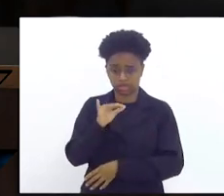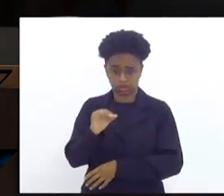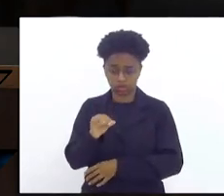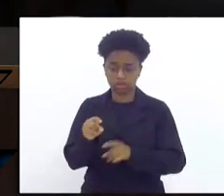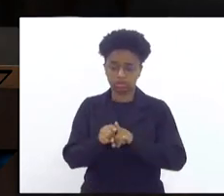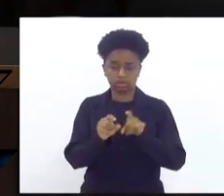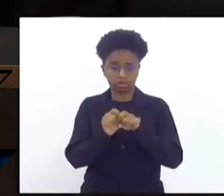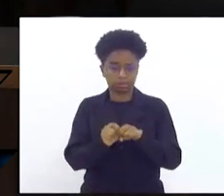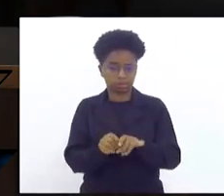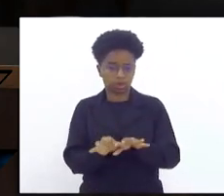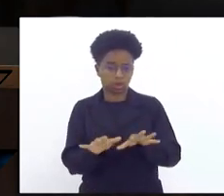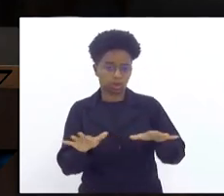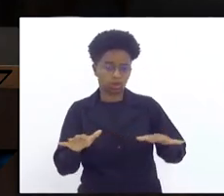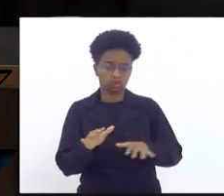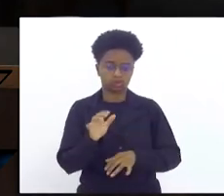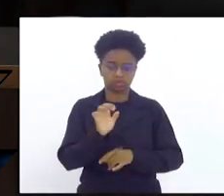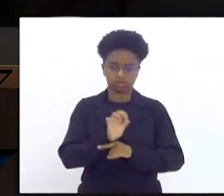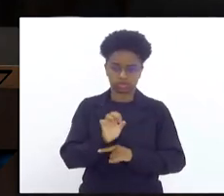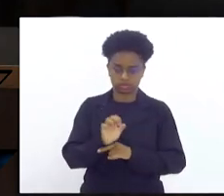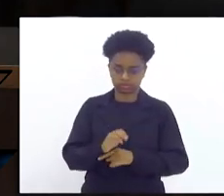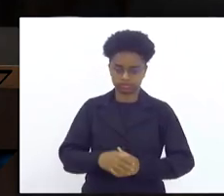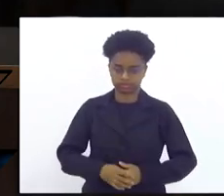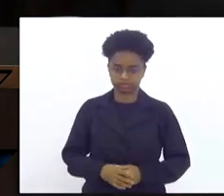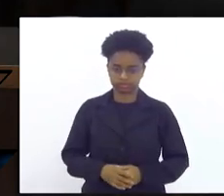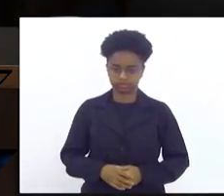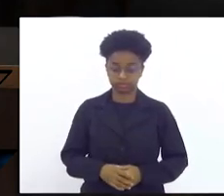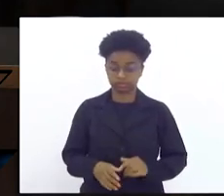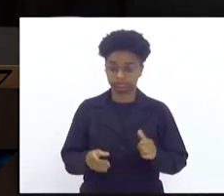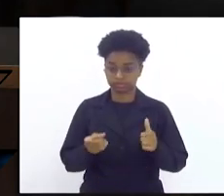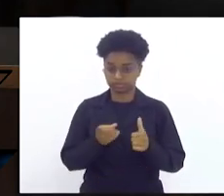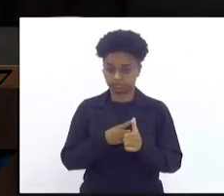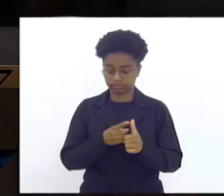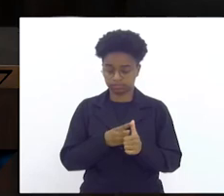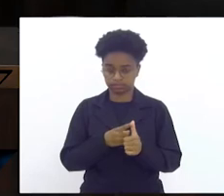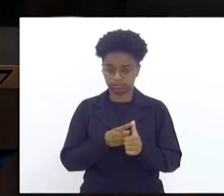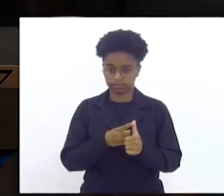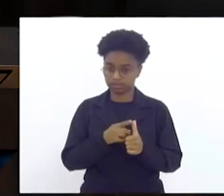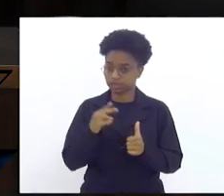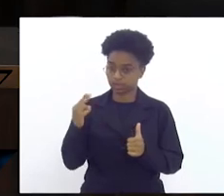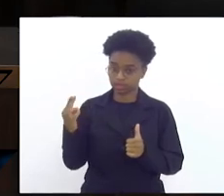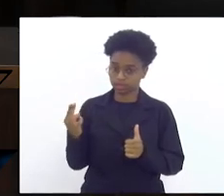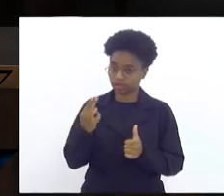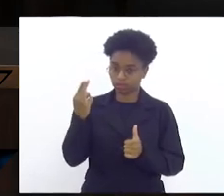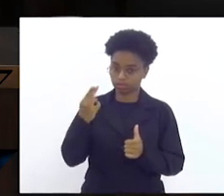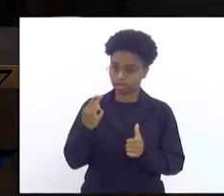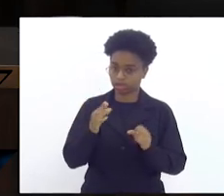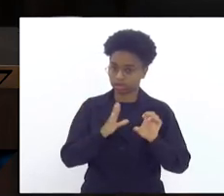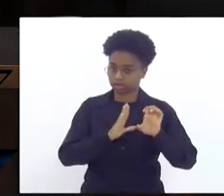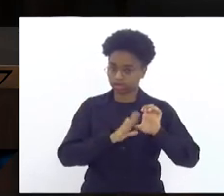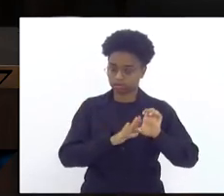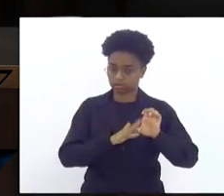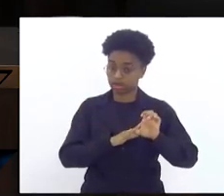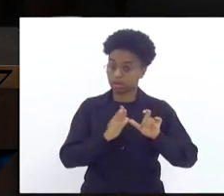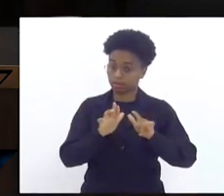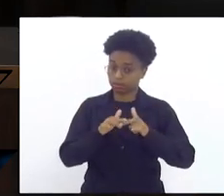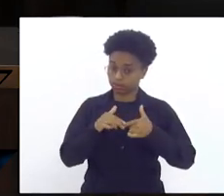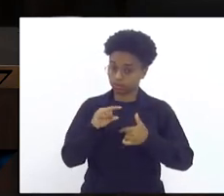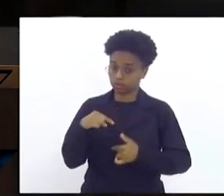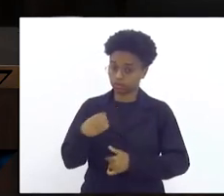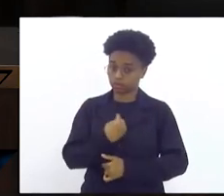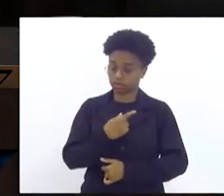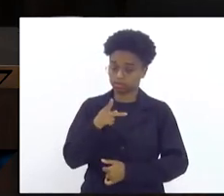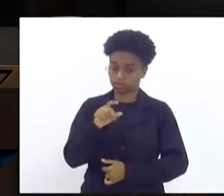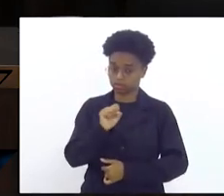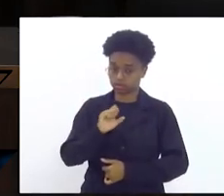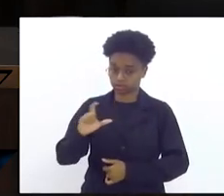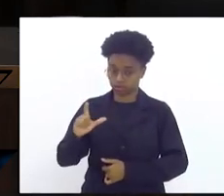todo estado primeiro é que não dá para uma esquerda e por isso que nós do pessoal afirmamos